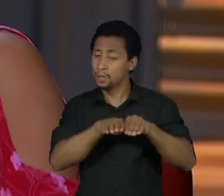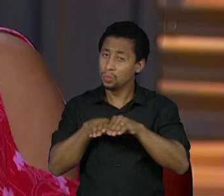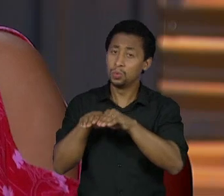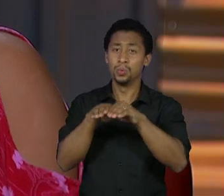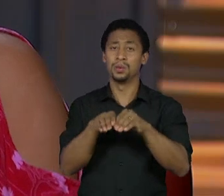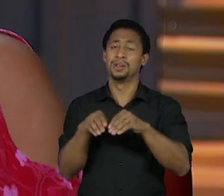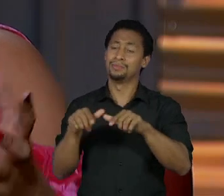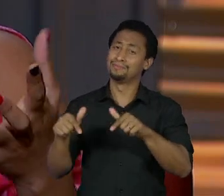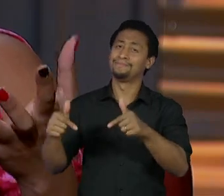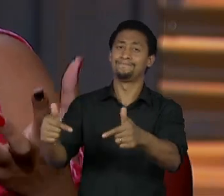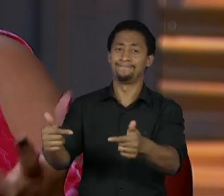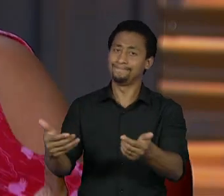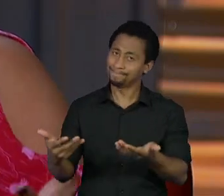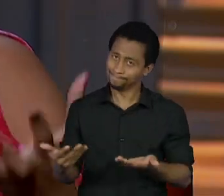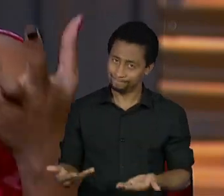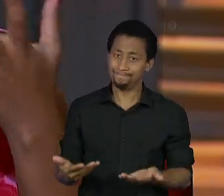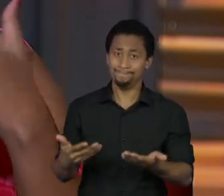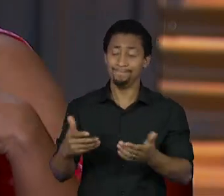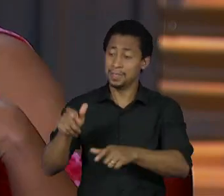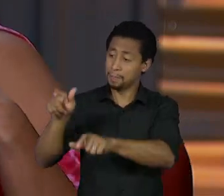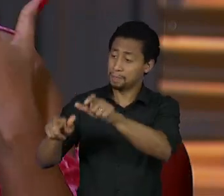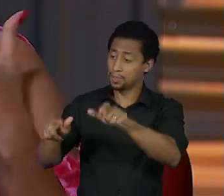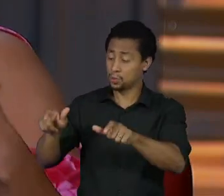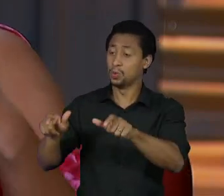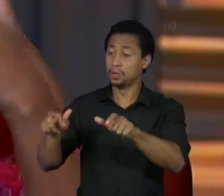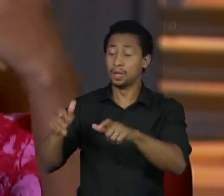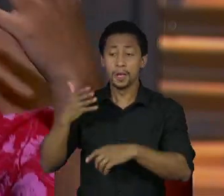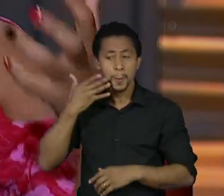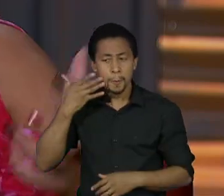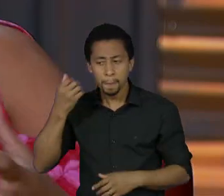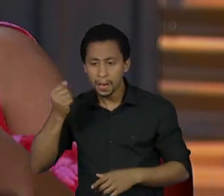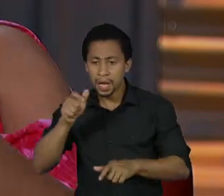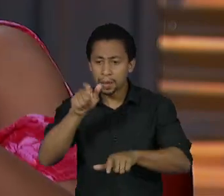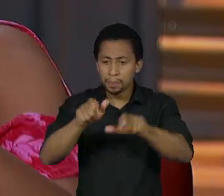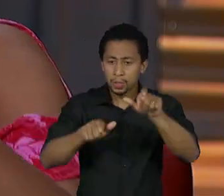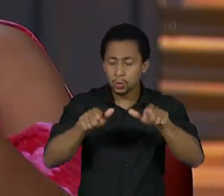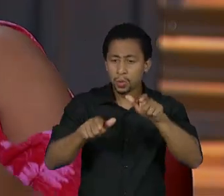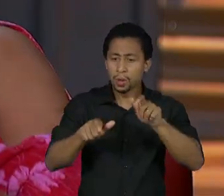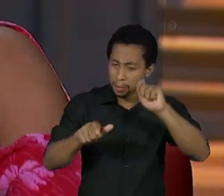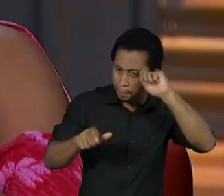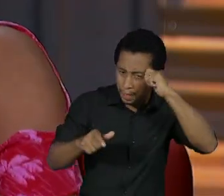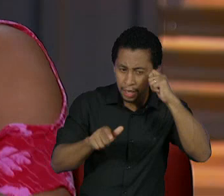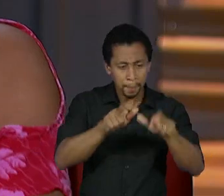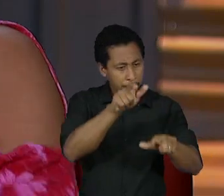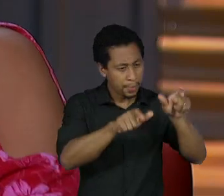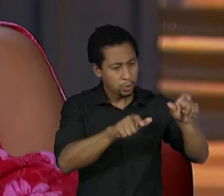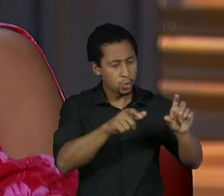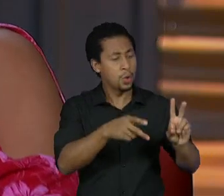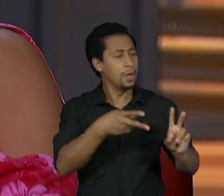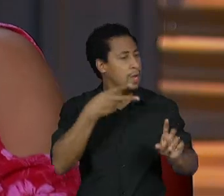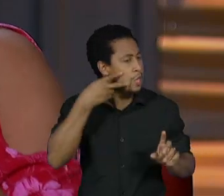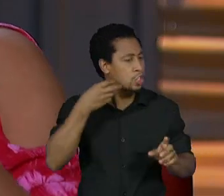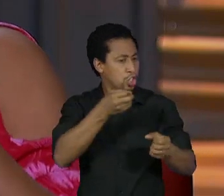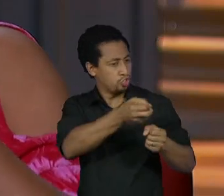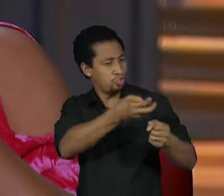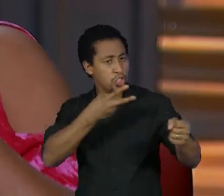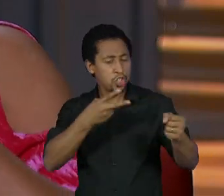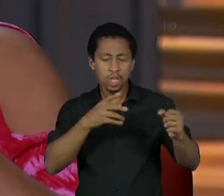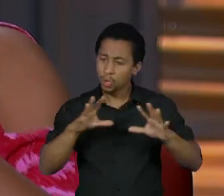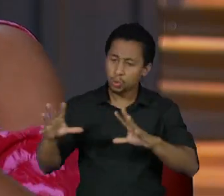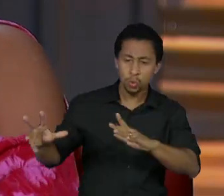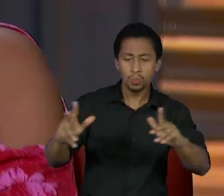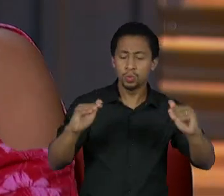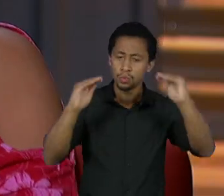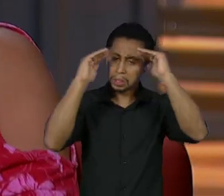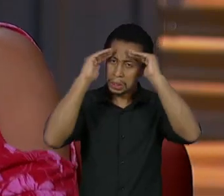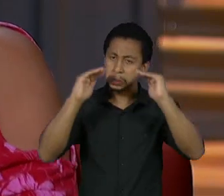iguais. Né? Que pessoas negras, brancas, indígenas, amarelas sejam tratadas com respeito, tenham